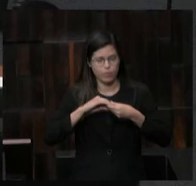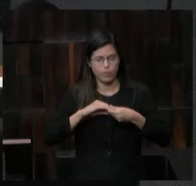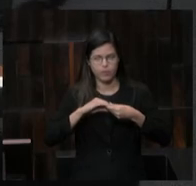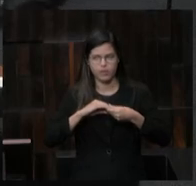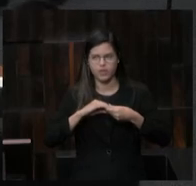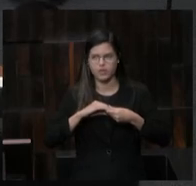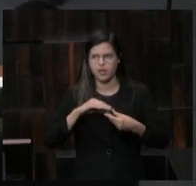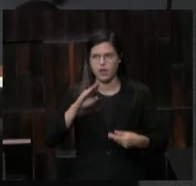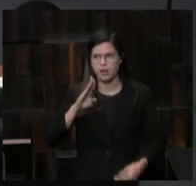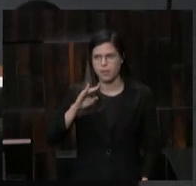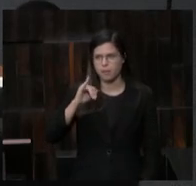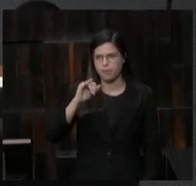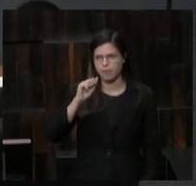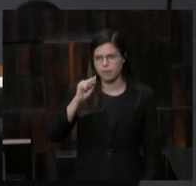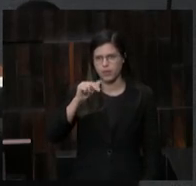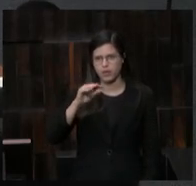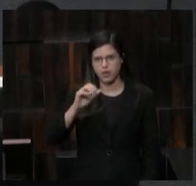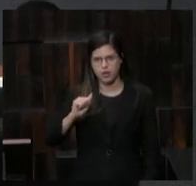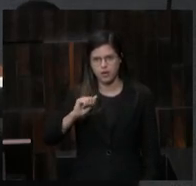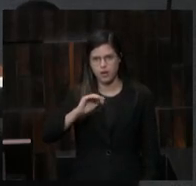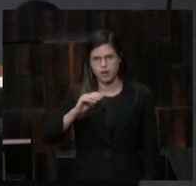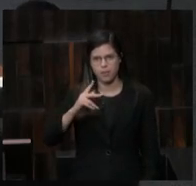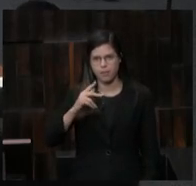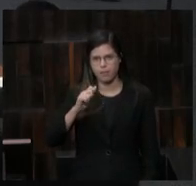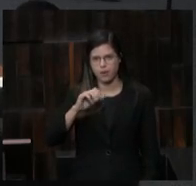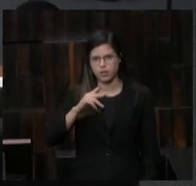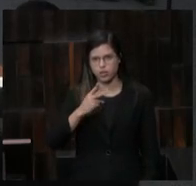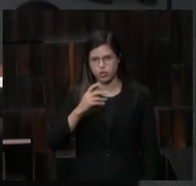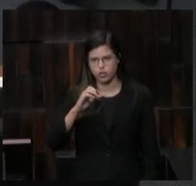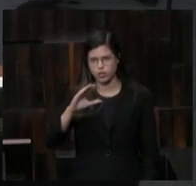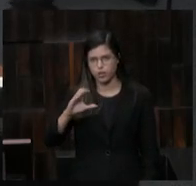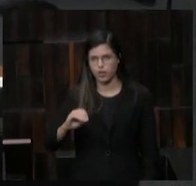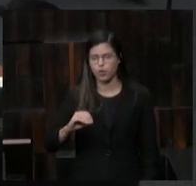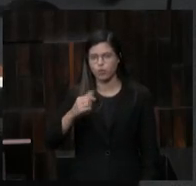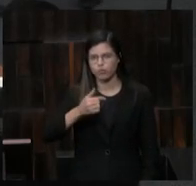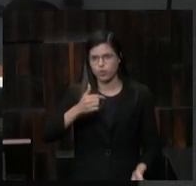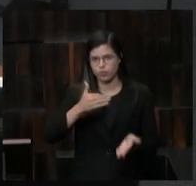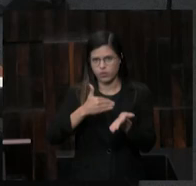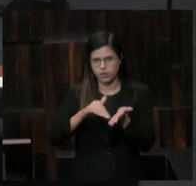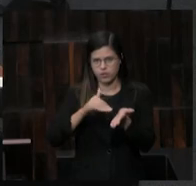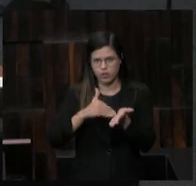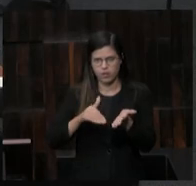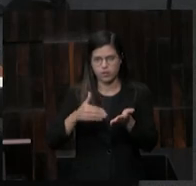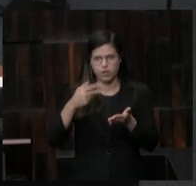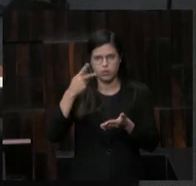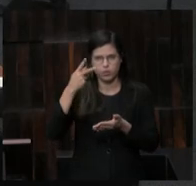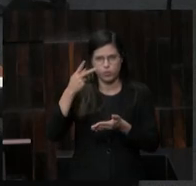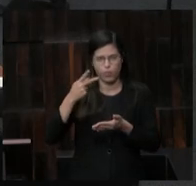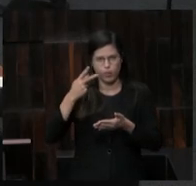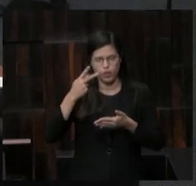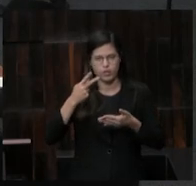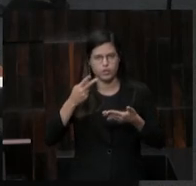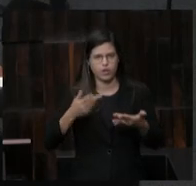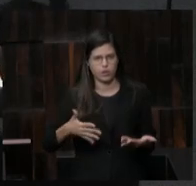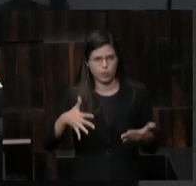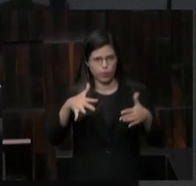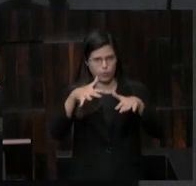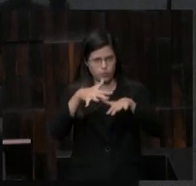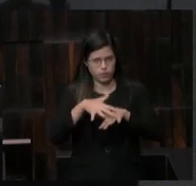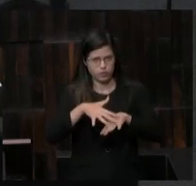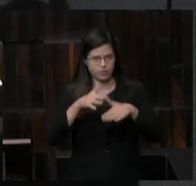a Bianca Pacheco, que é nossa subsecretária de políticas inclusivas, agradecendo a